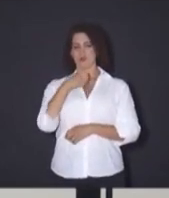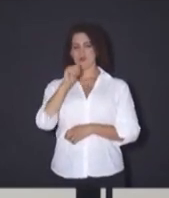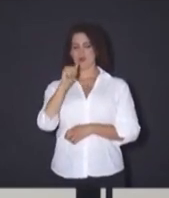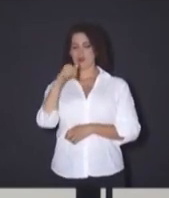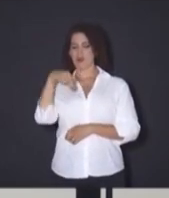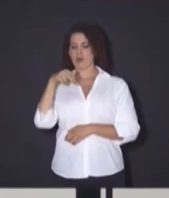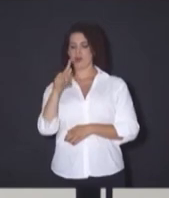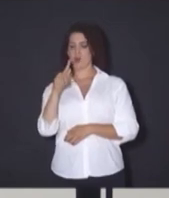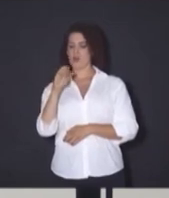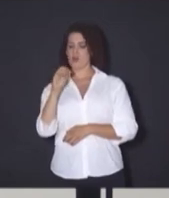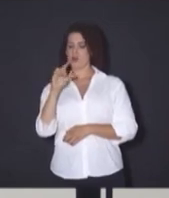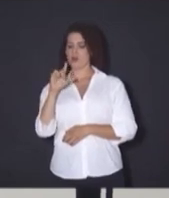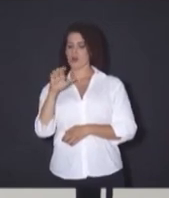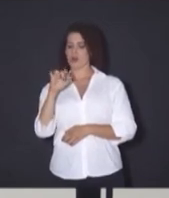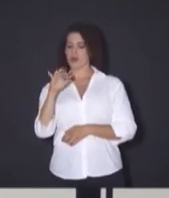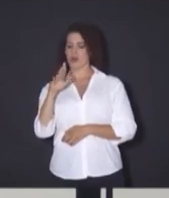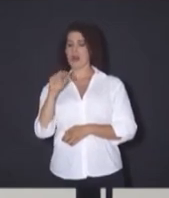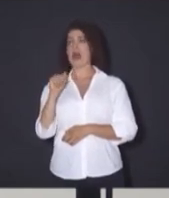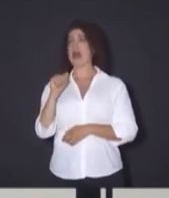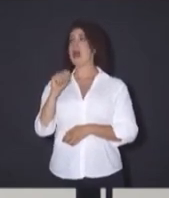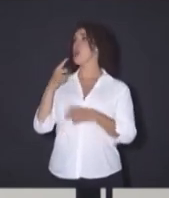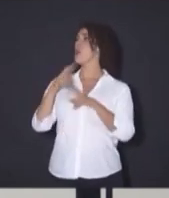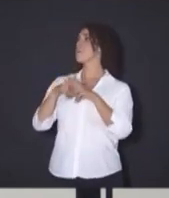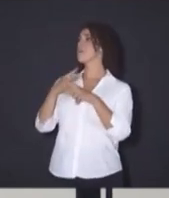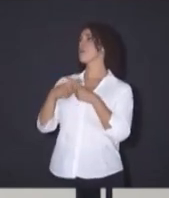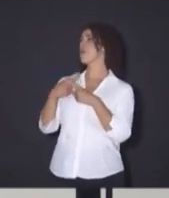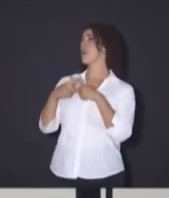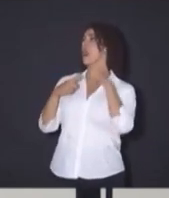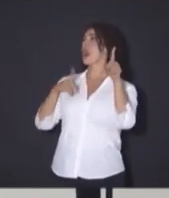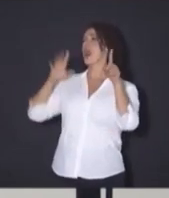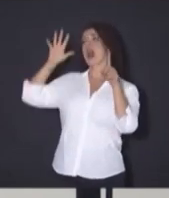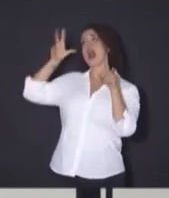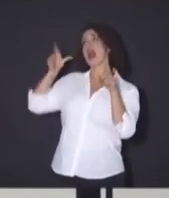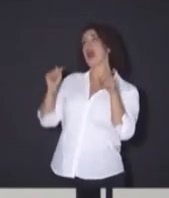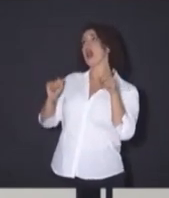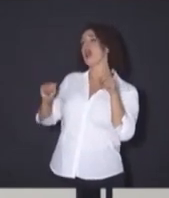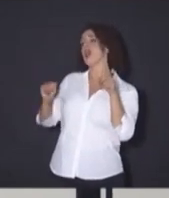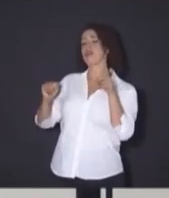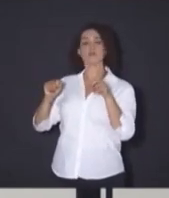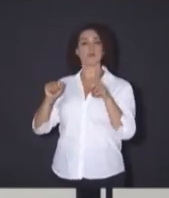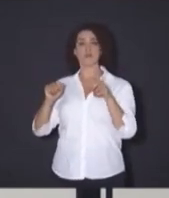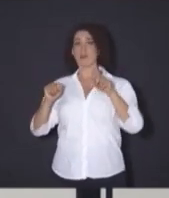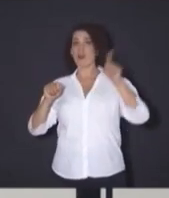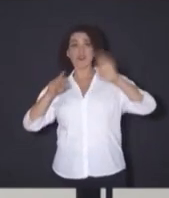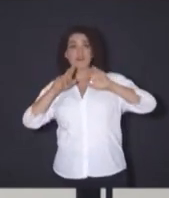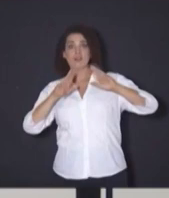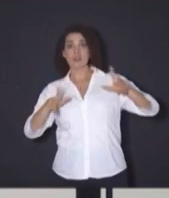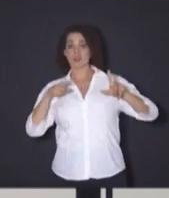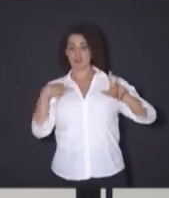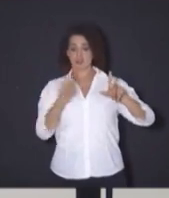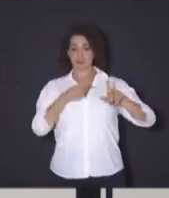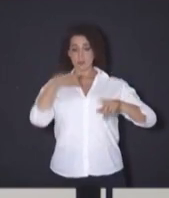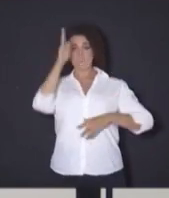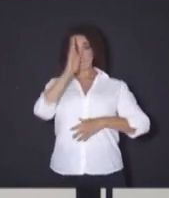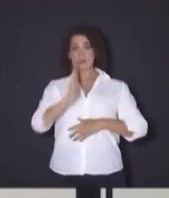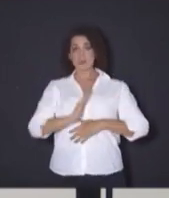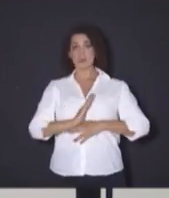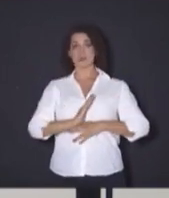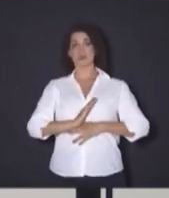E eu não entendi nada, porque na África... África é África, nós somos brasileiros. Eu sou